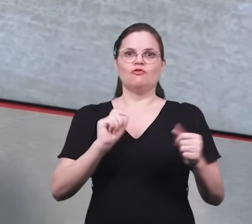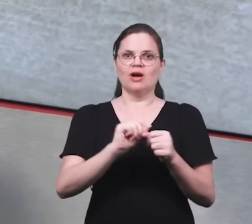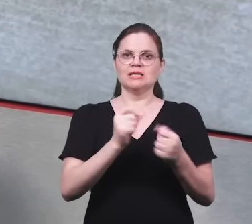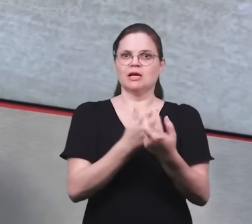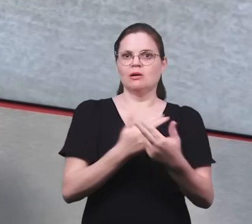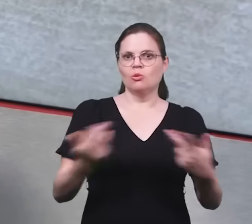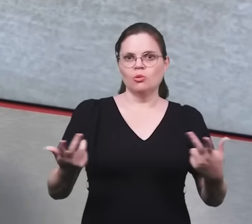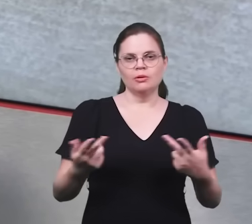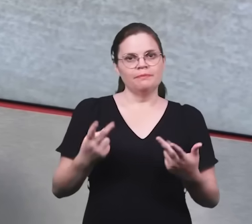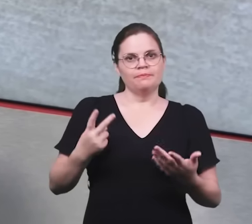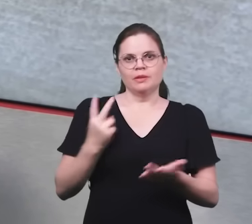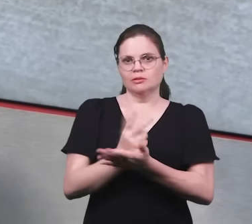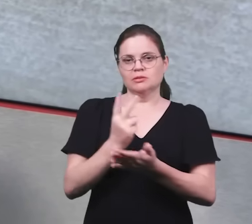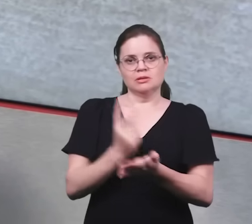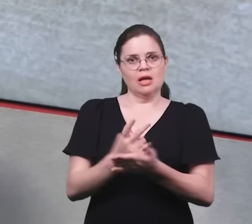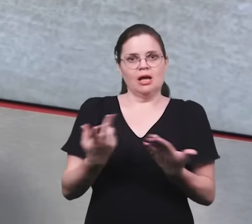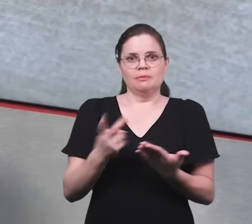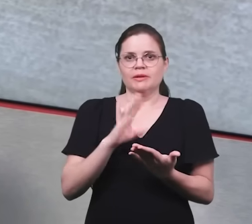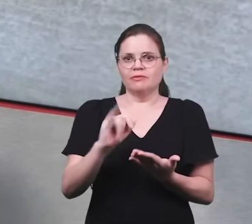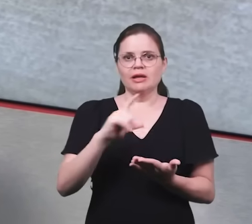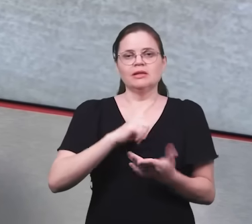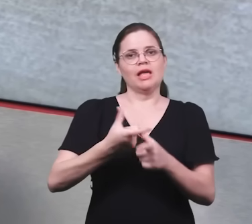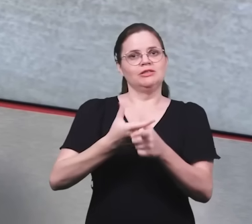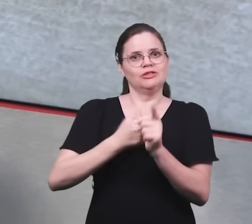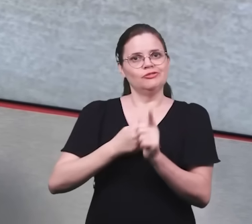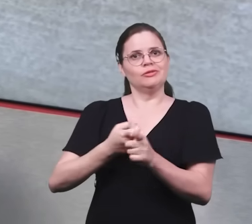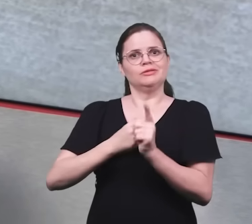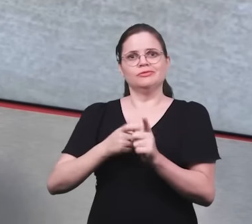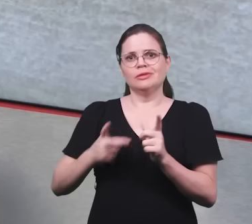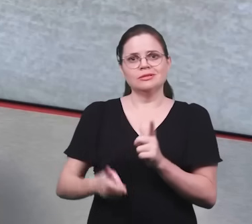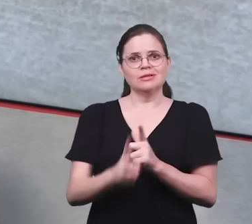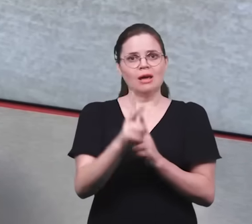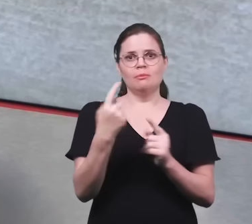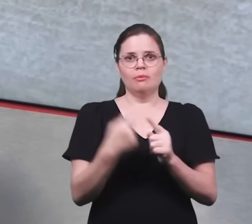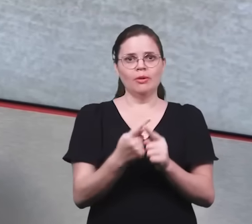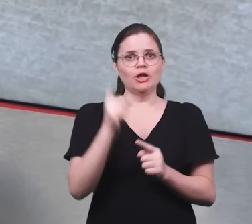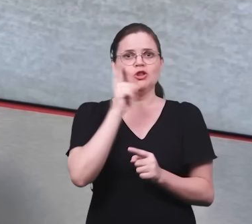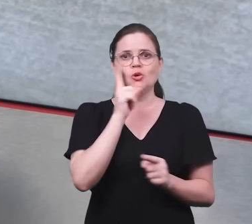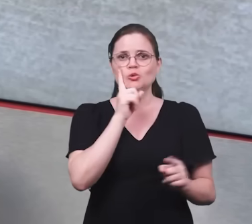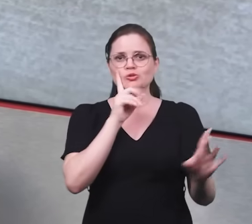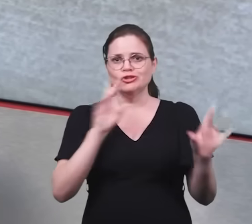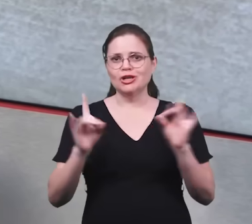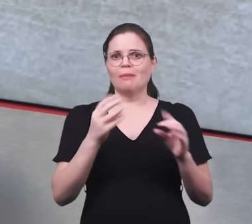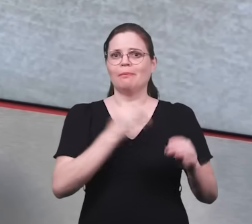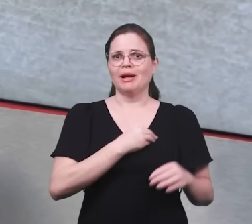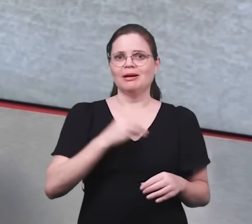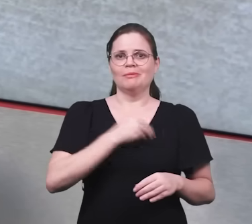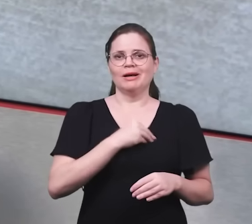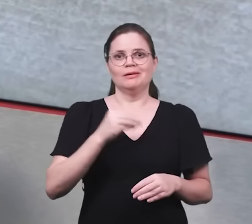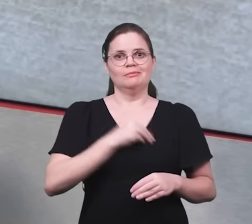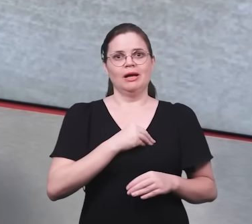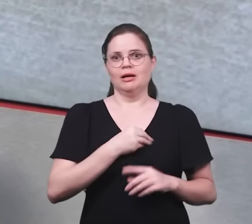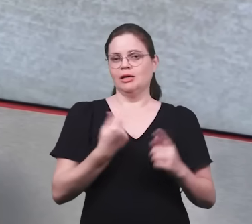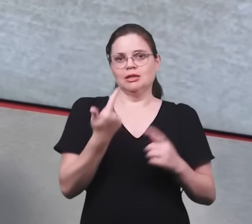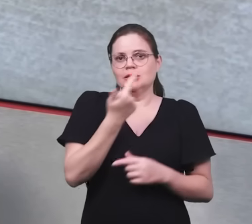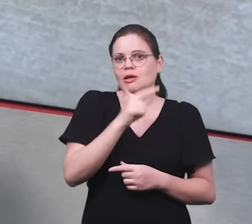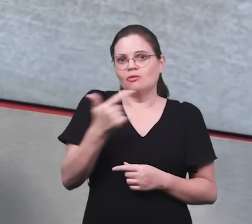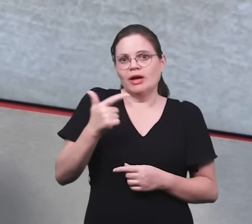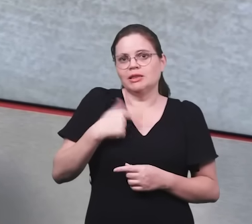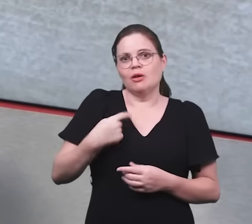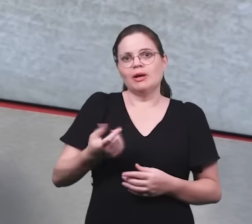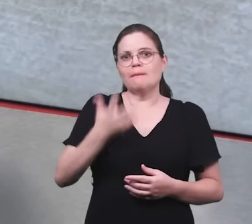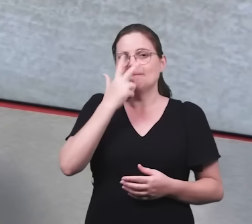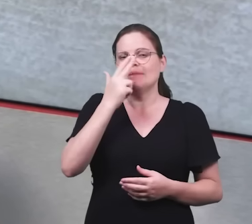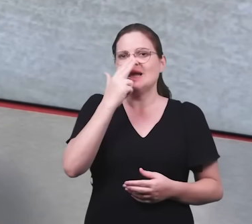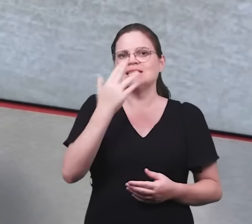será alcançada pelo galardão imputado por Deus. Então, mais uma prova de que a salvação não é,